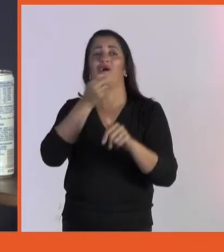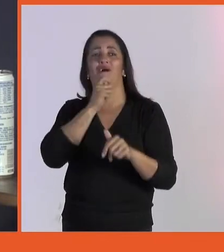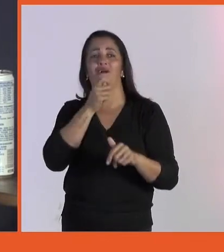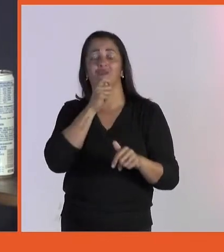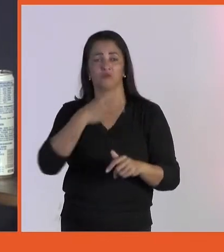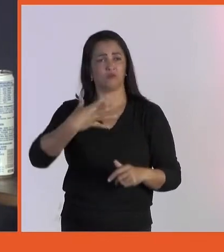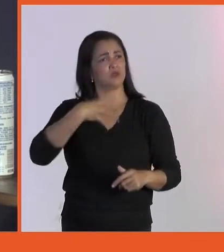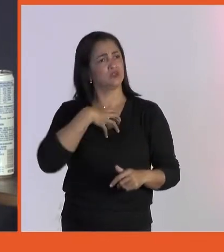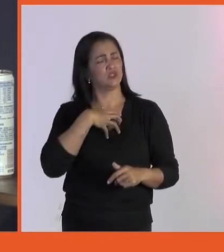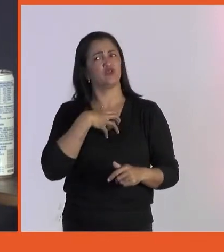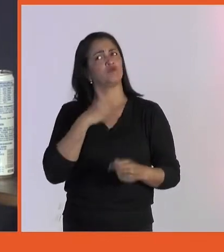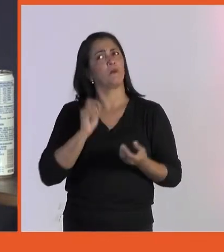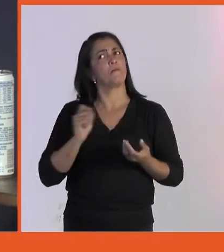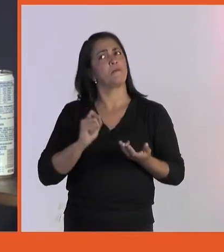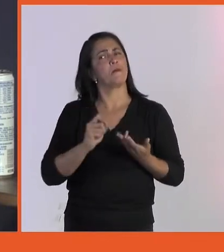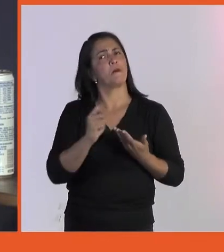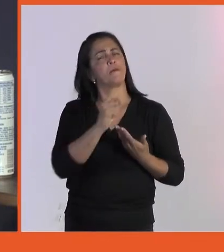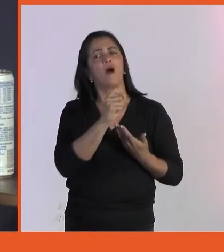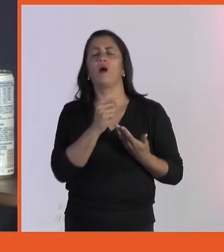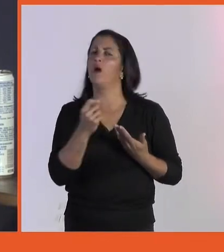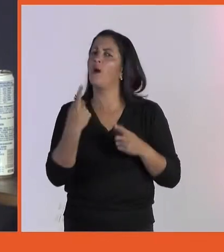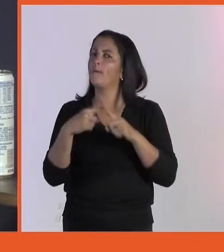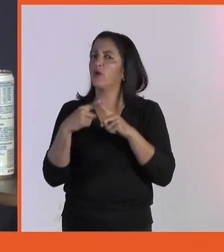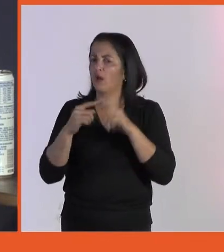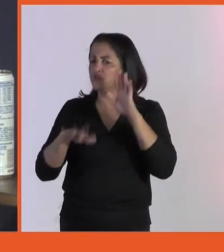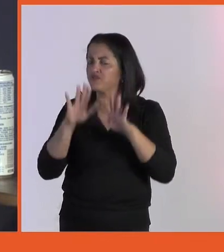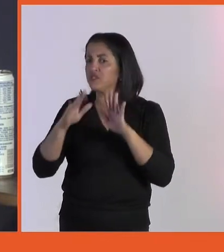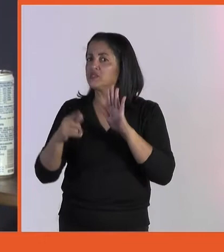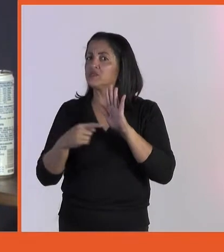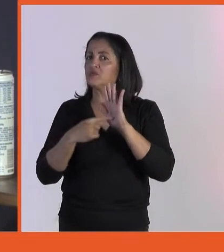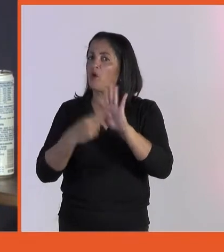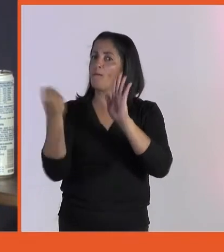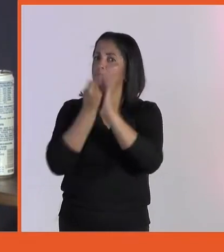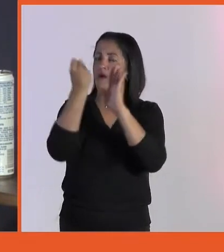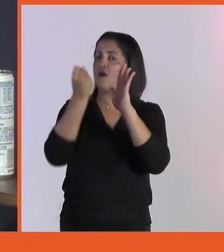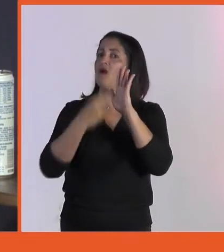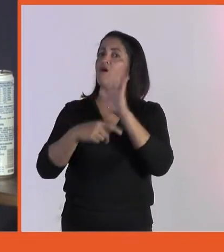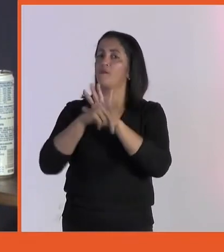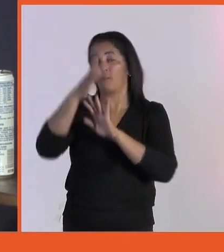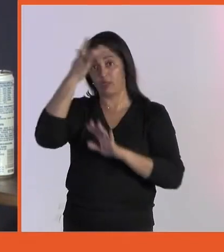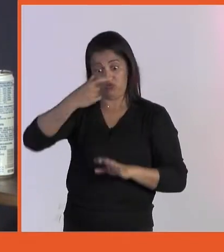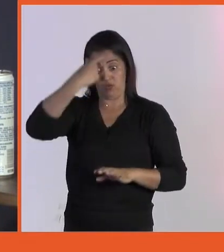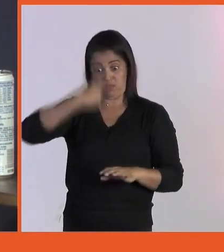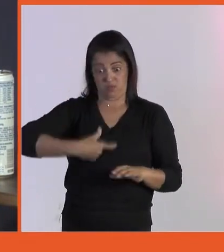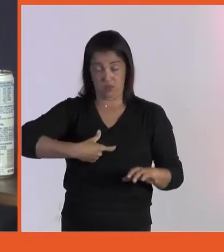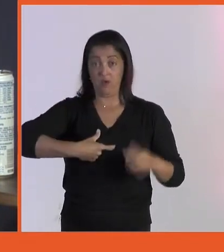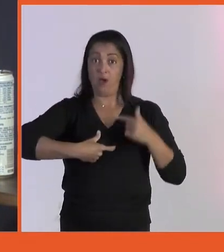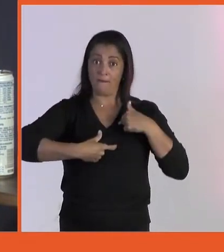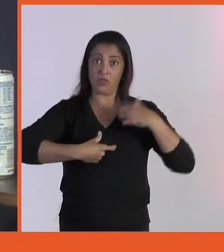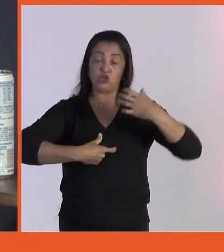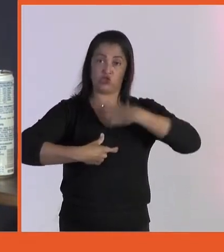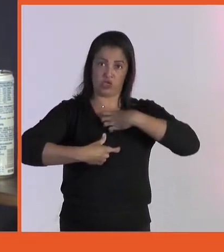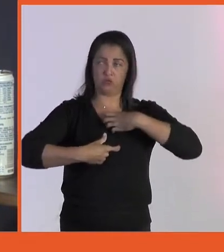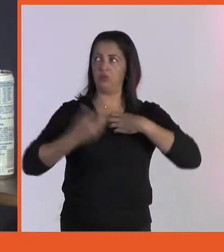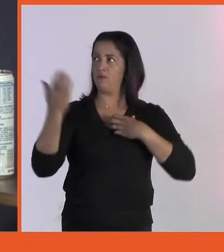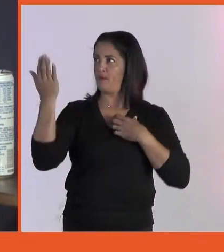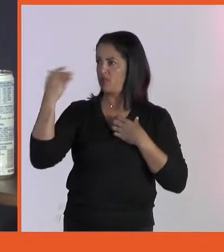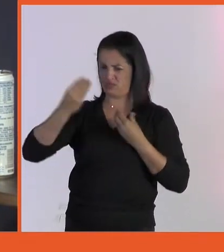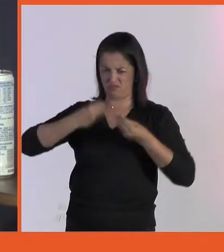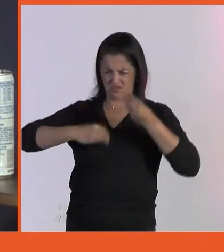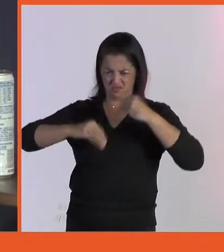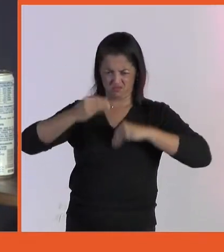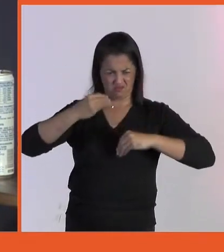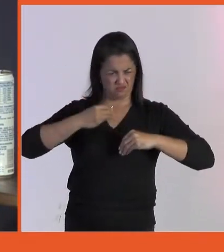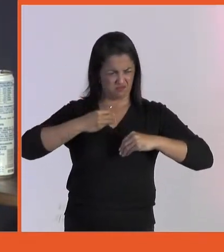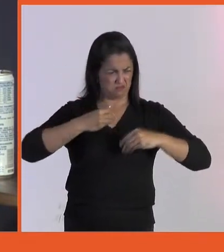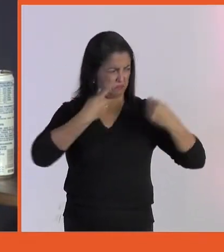joguei limpo, assim. E é incrível, assim, porque provavelmente a imagem, o senso comum é, pô, Diva Depressão precisando de marca. Pô,